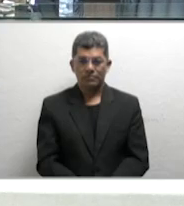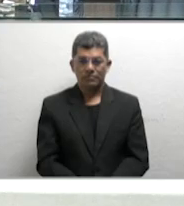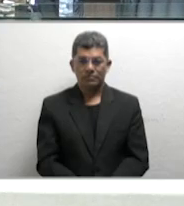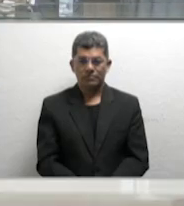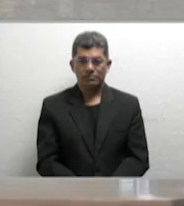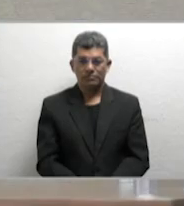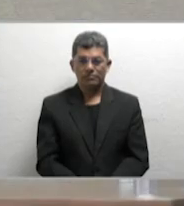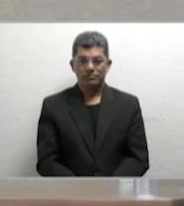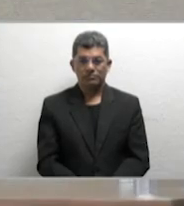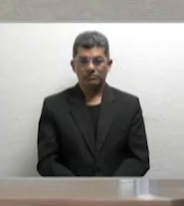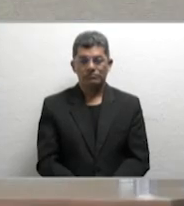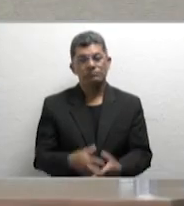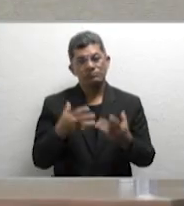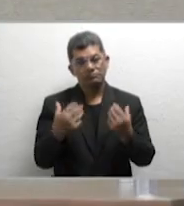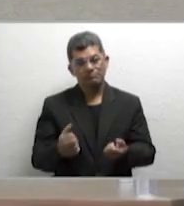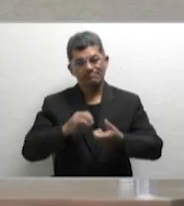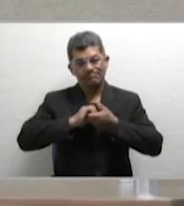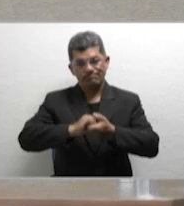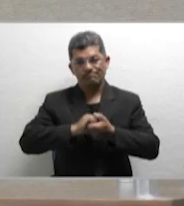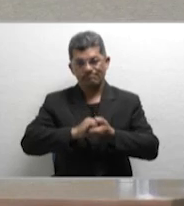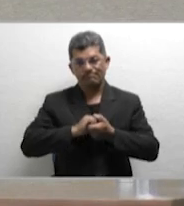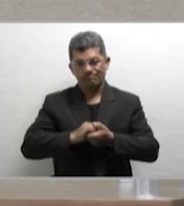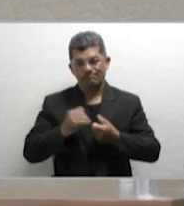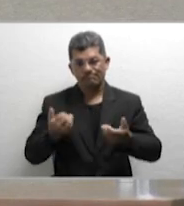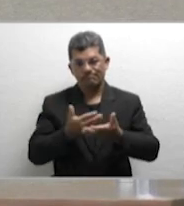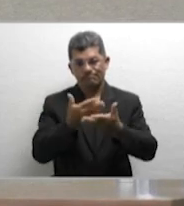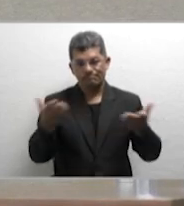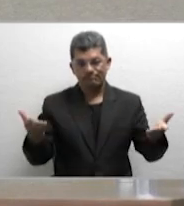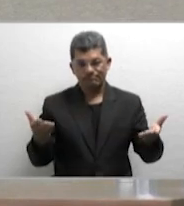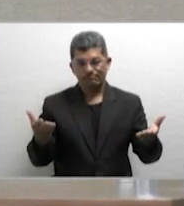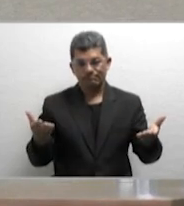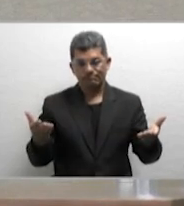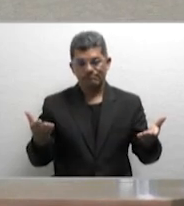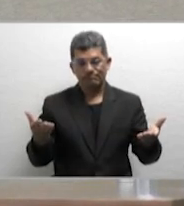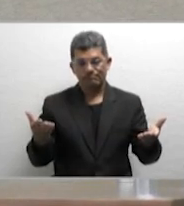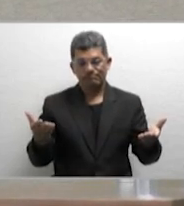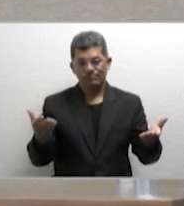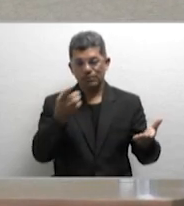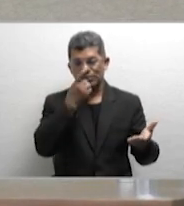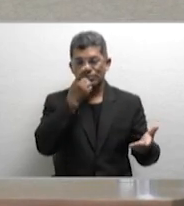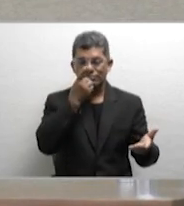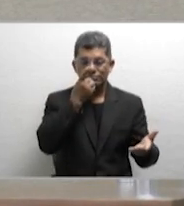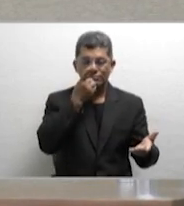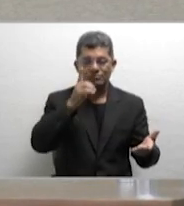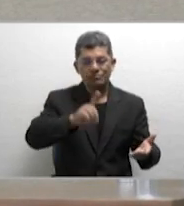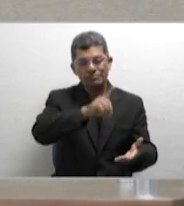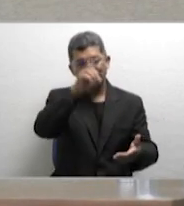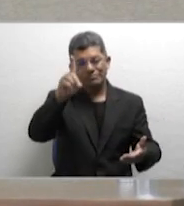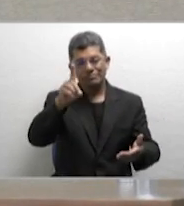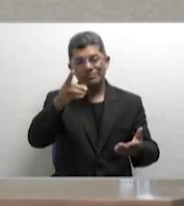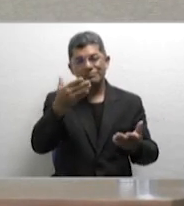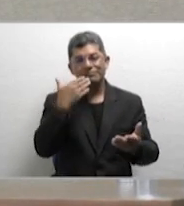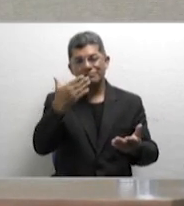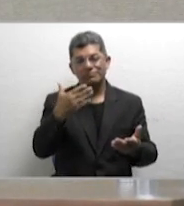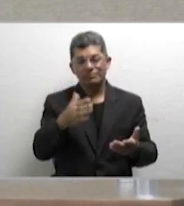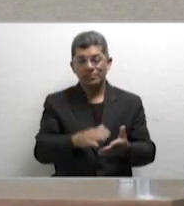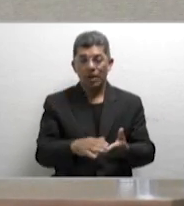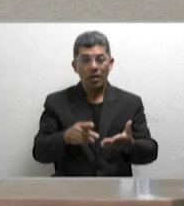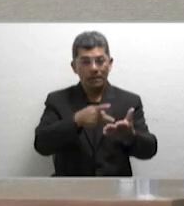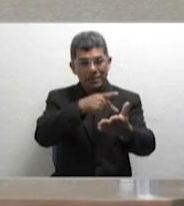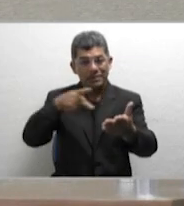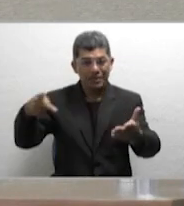Quero cumprimentar a todos com um abençoado dia, ao nosso